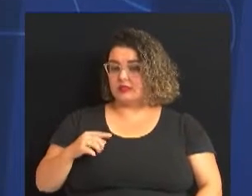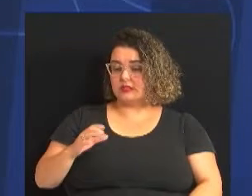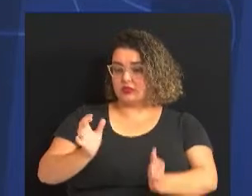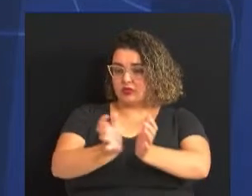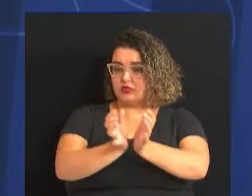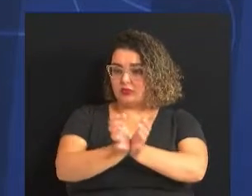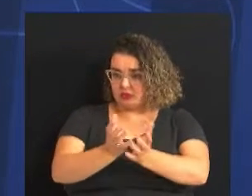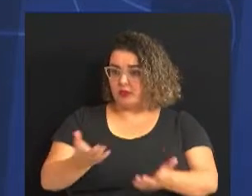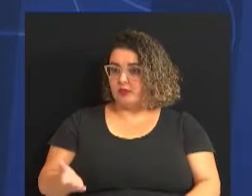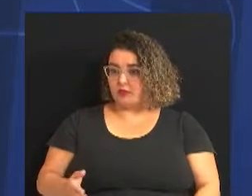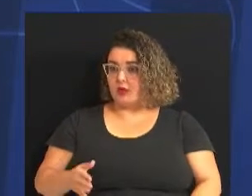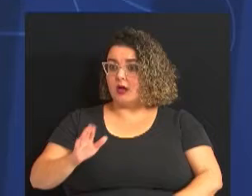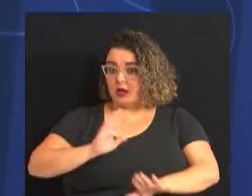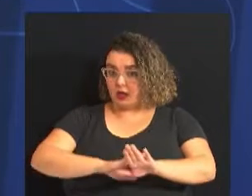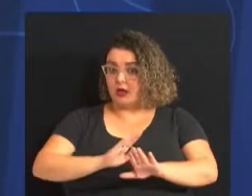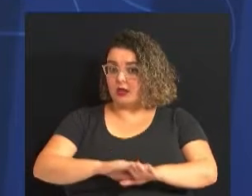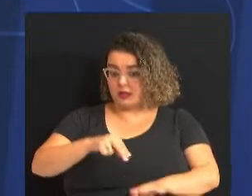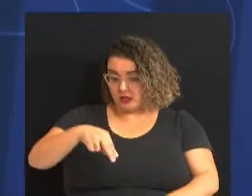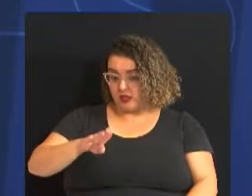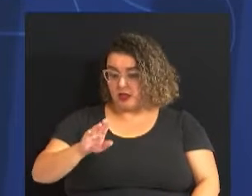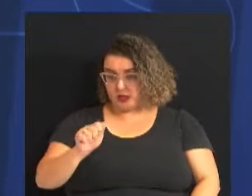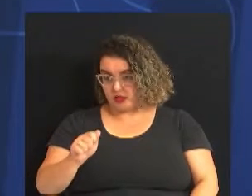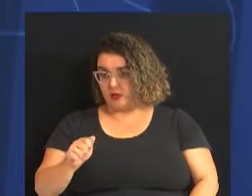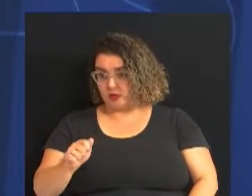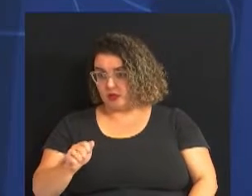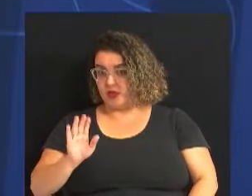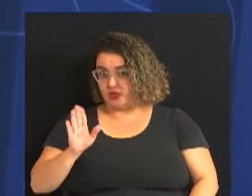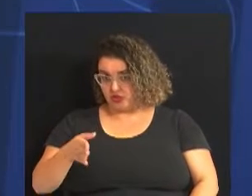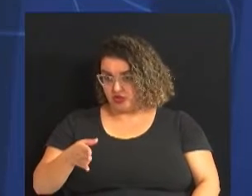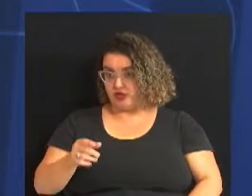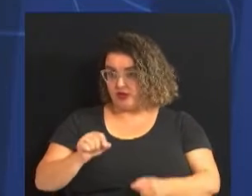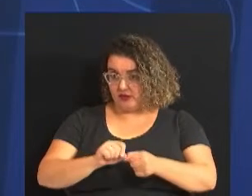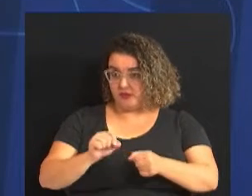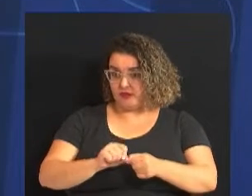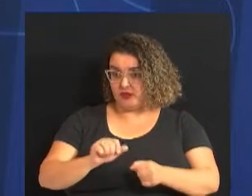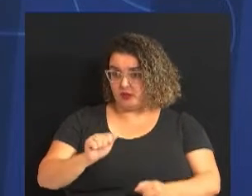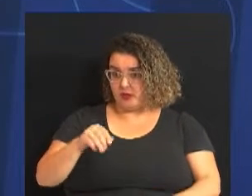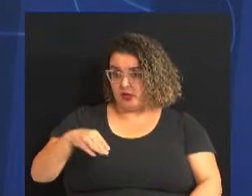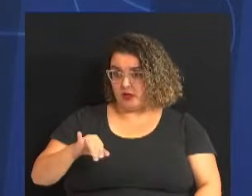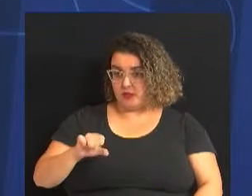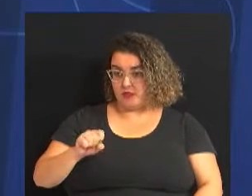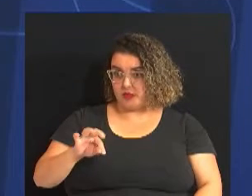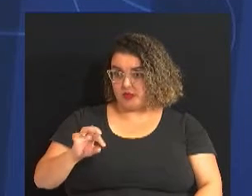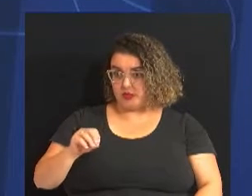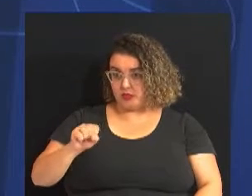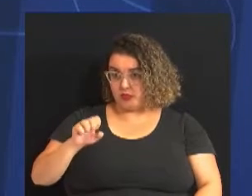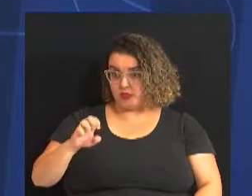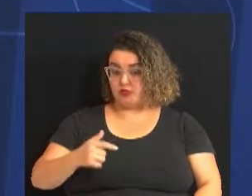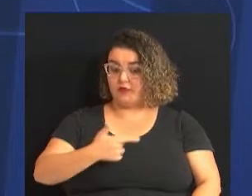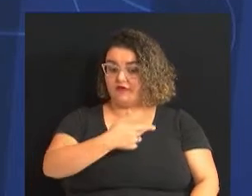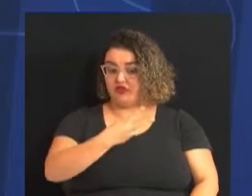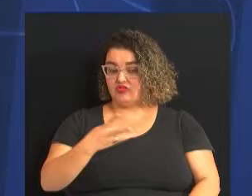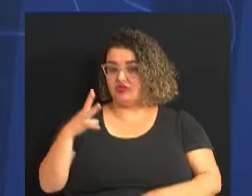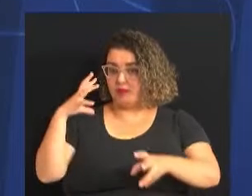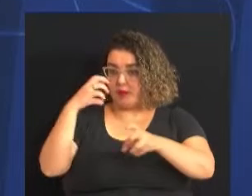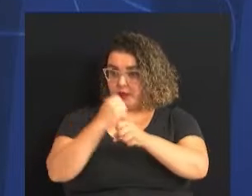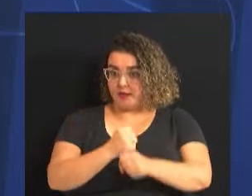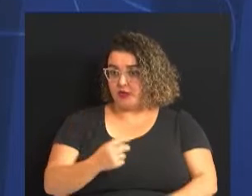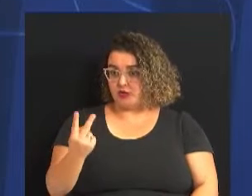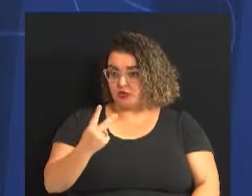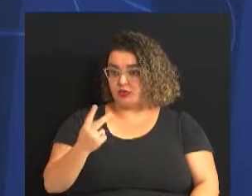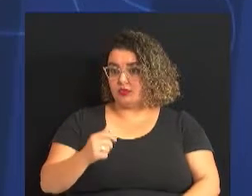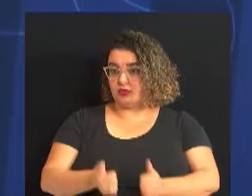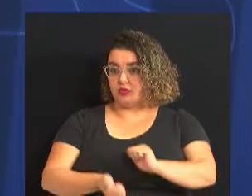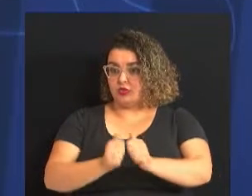é o atual campeão da NBA, já estreou em um torneio amistoso, marcou 23 pontos no segundo jogo diante do